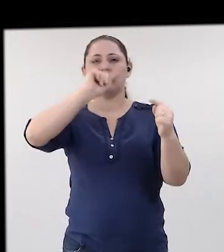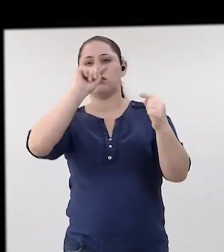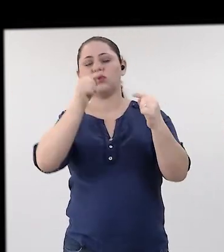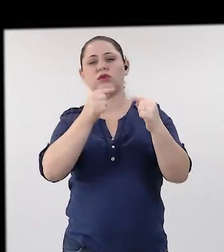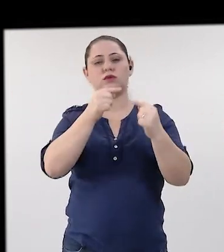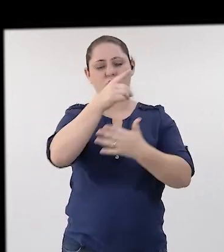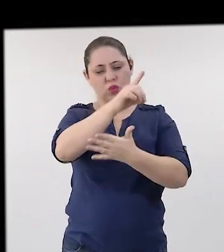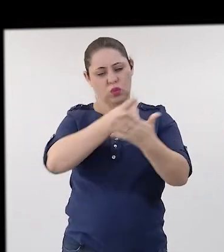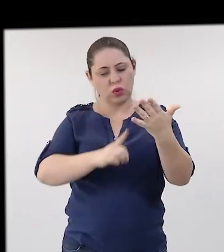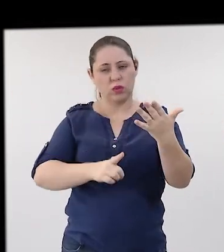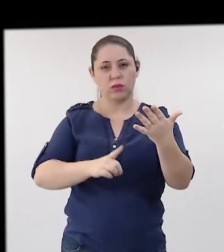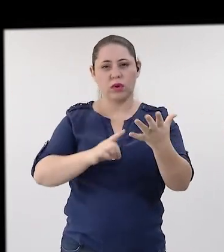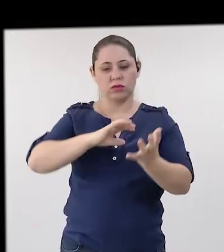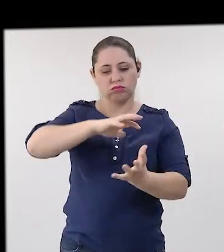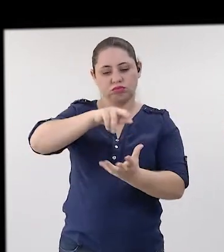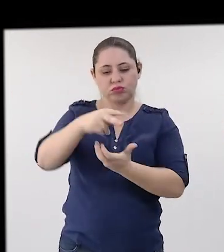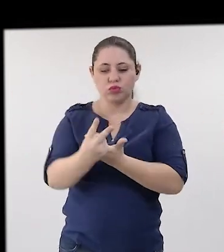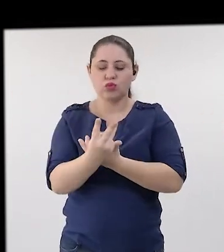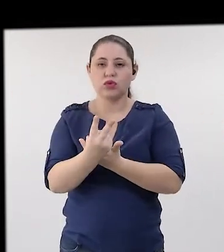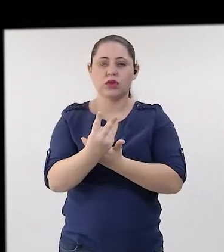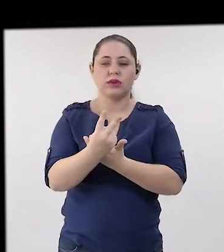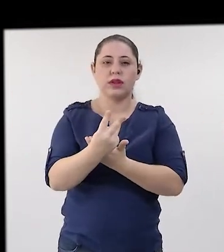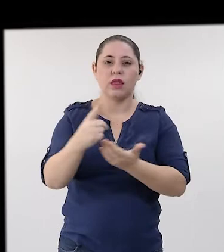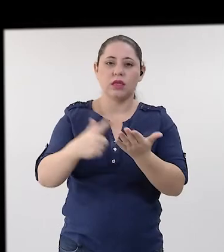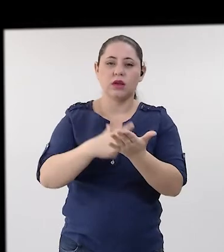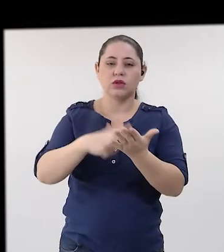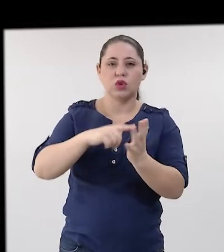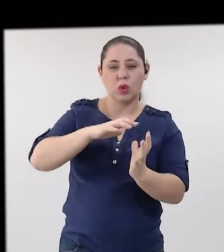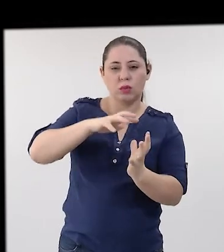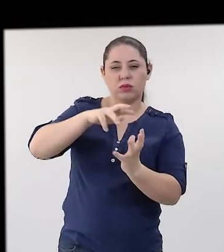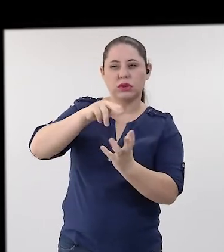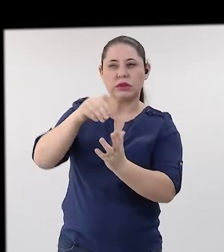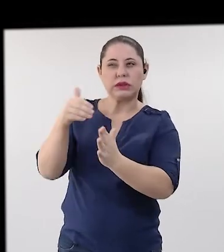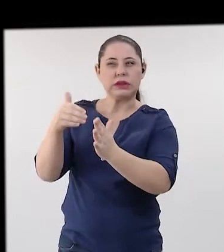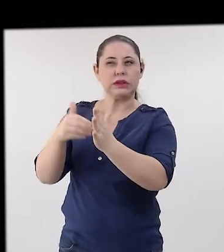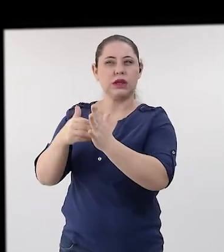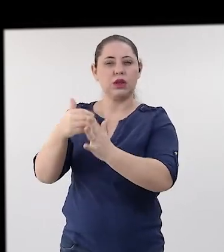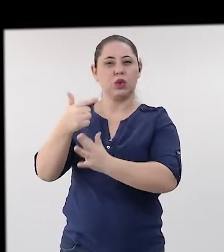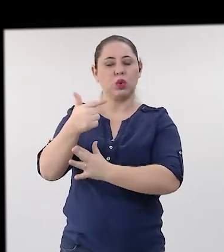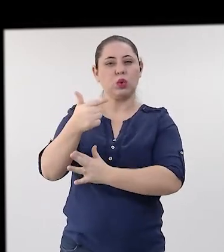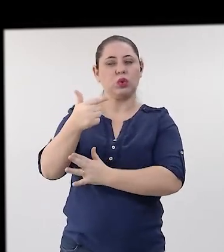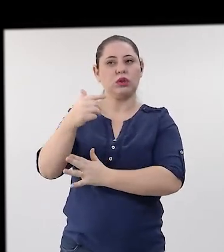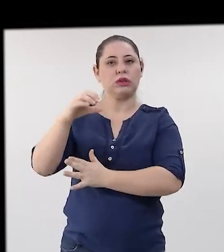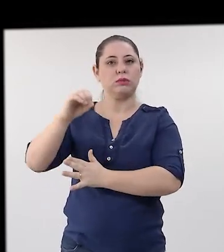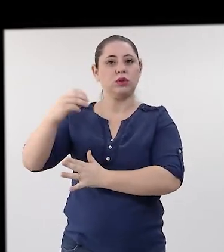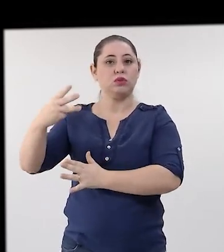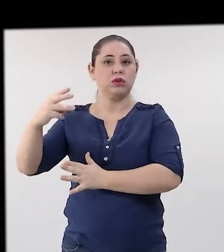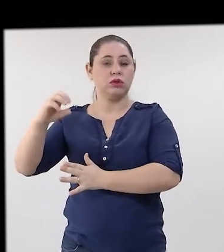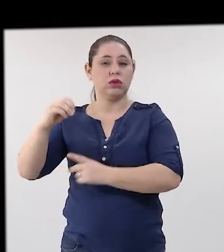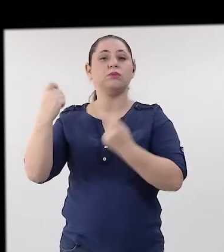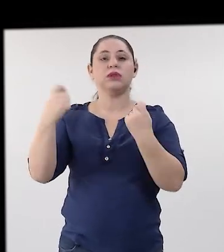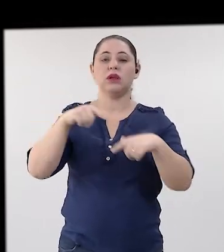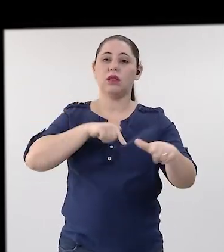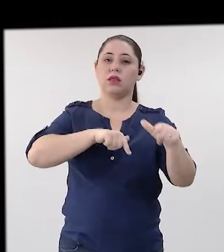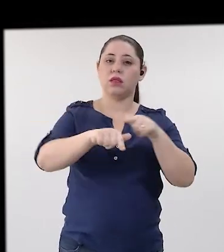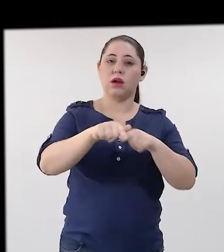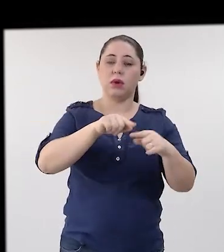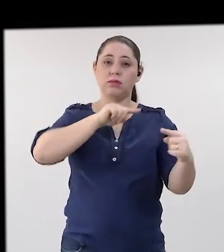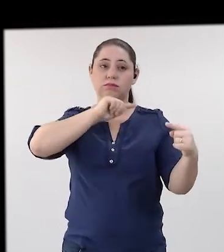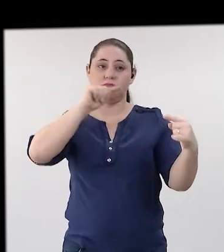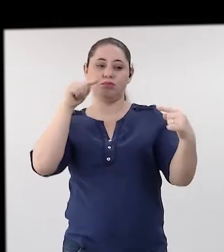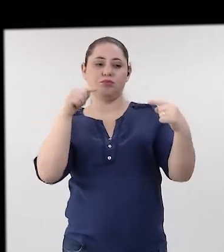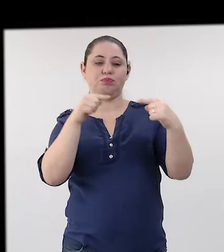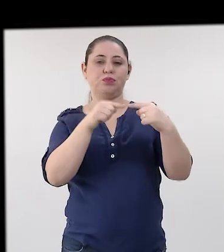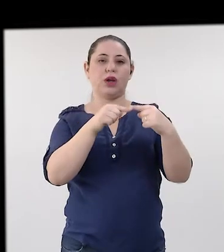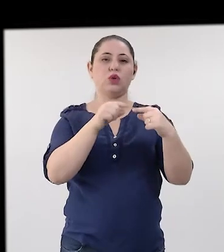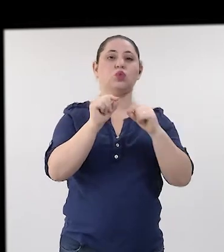Desenvolvimento Sustentável, né, que estão na agenda mundial até 2030. Então a gente precisava trabalhar também com metas que